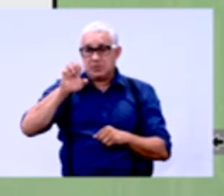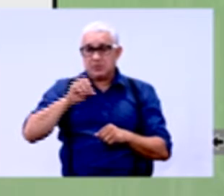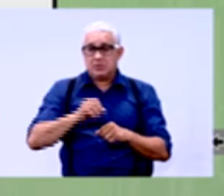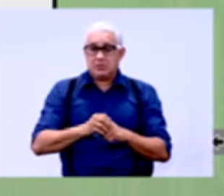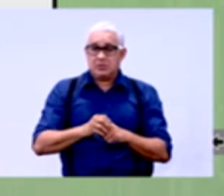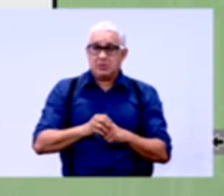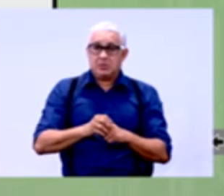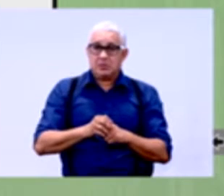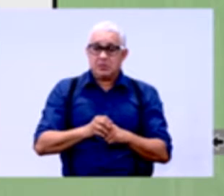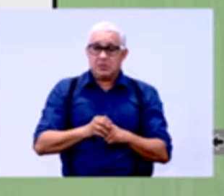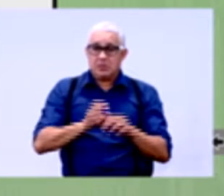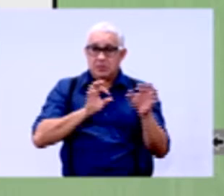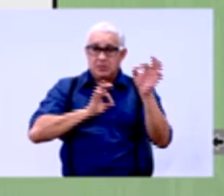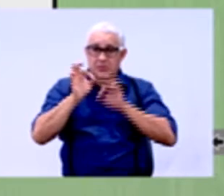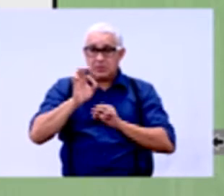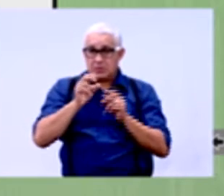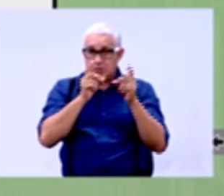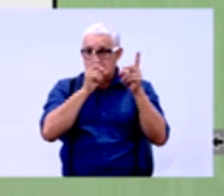venda.